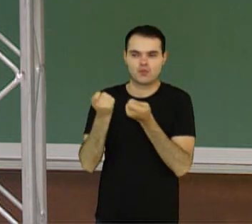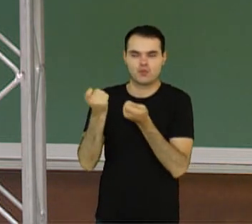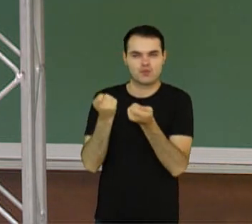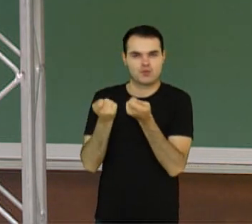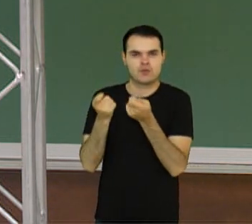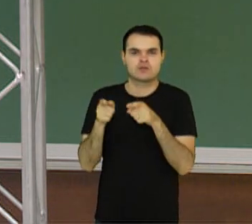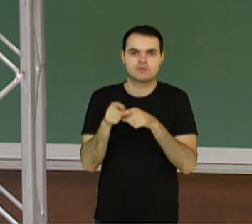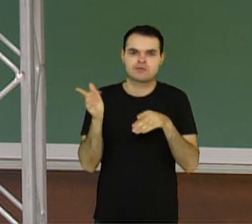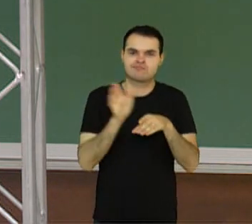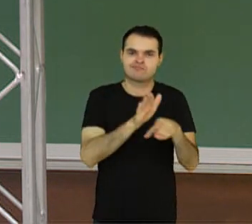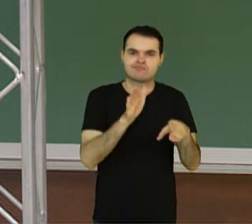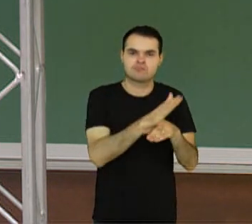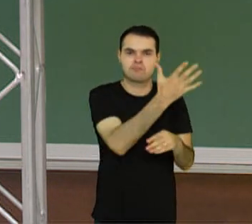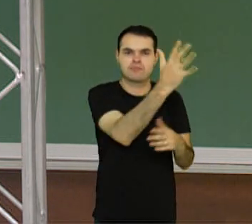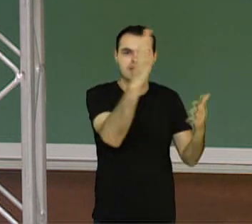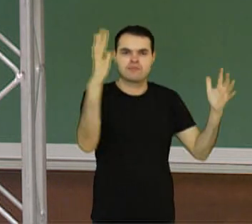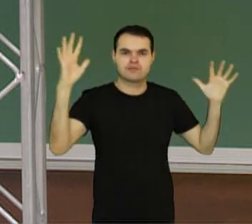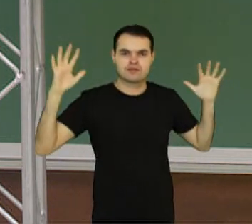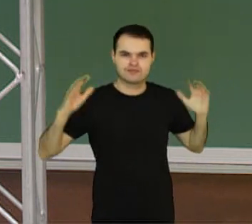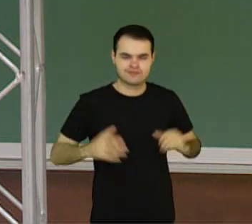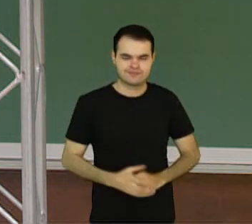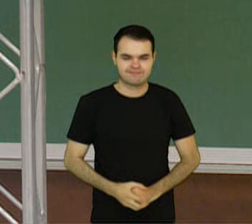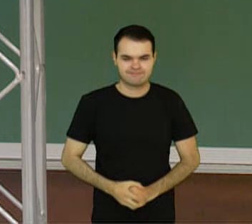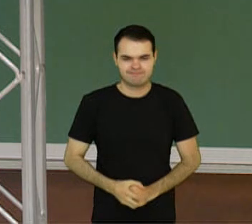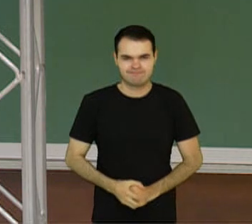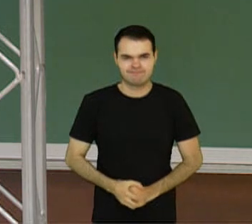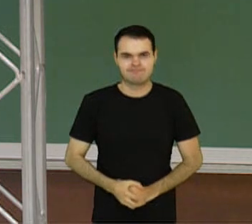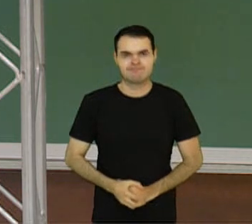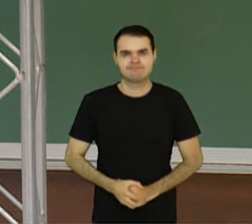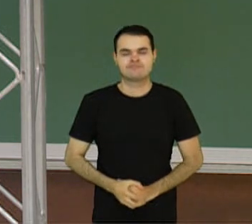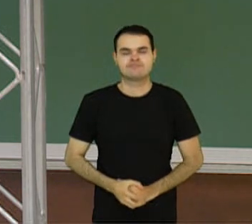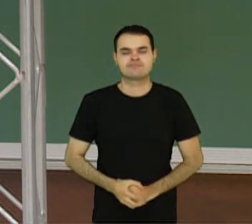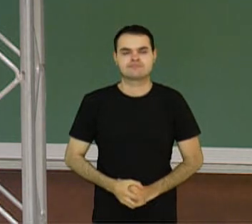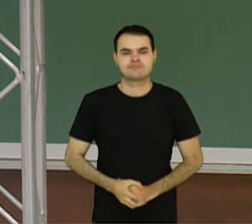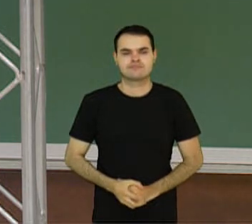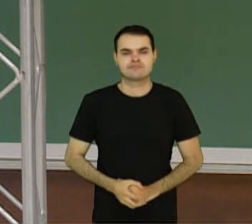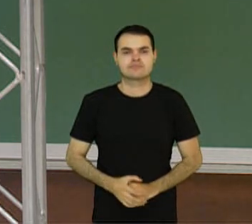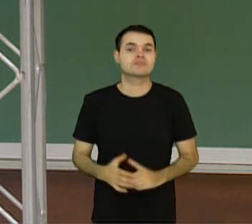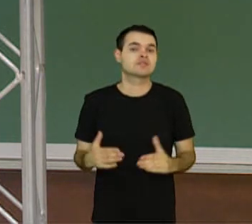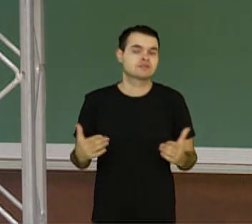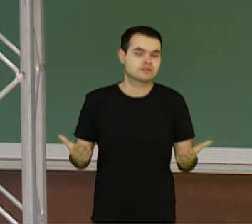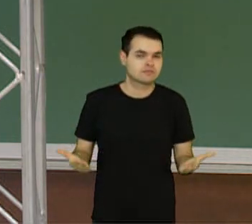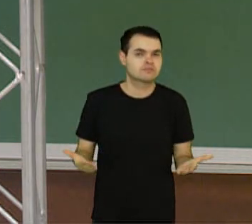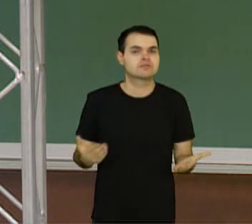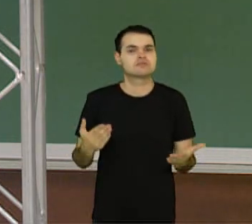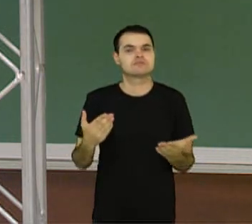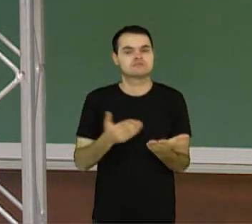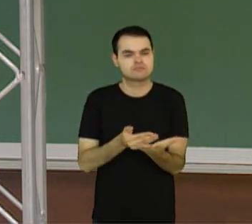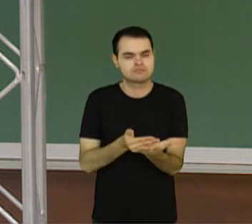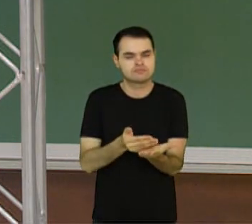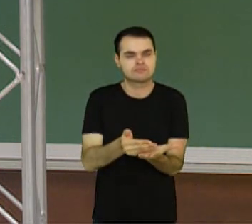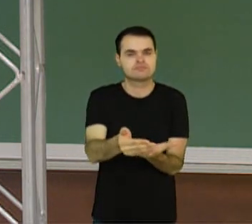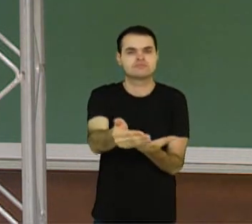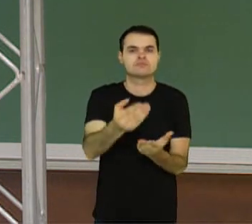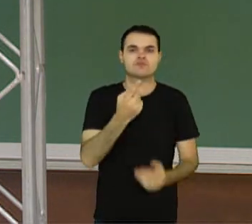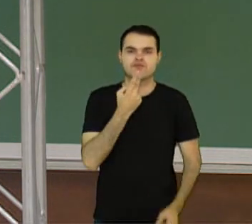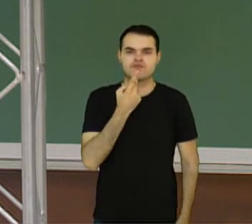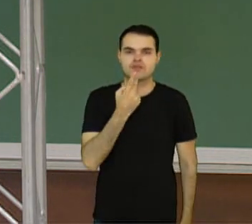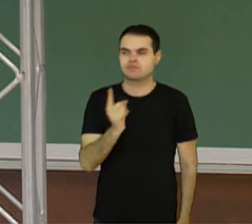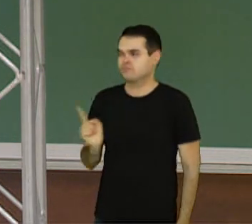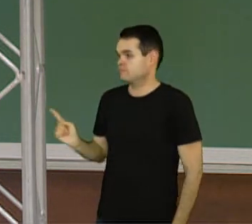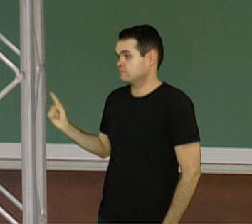também para o meio ambiente, ok? Bom, então, para a gente começar, vamos falar sobre